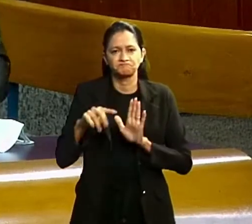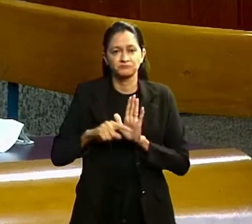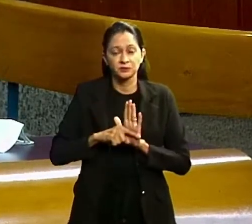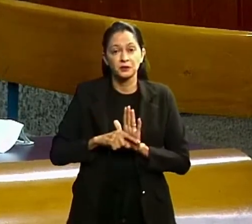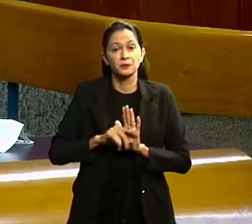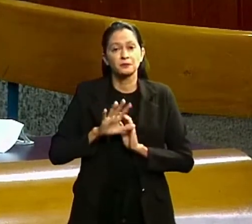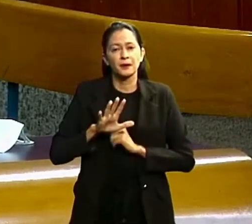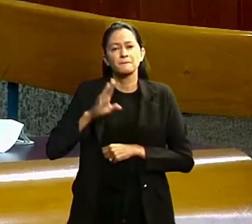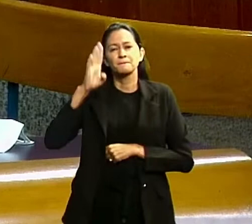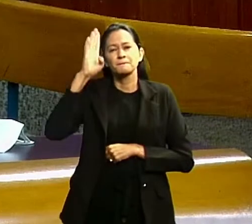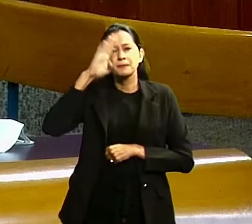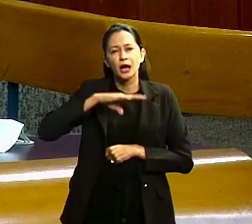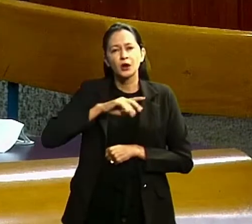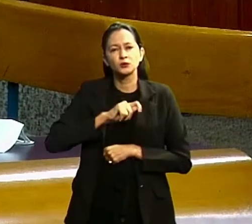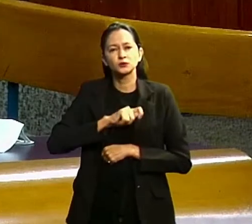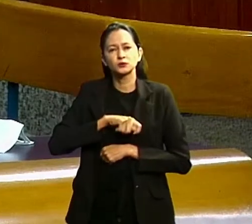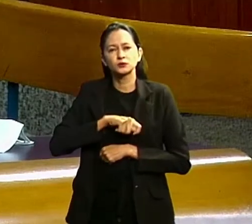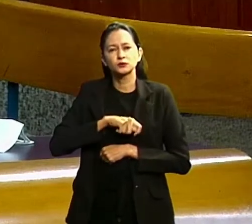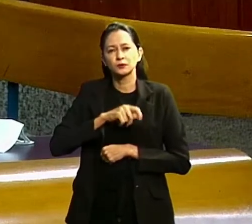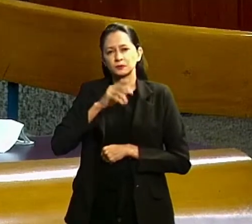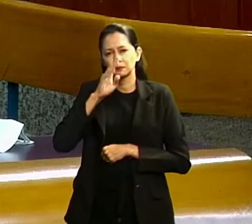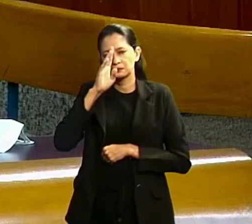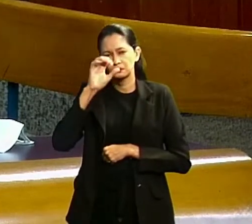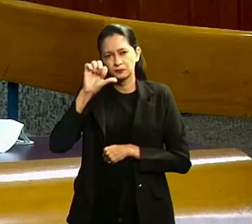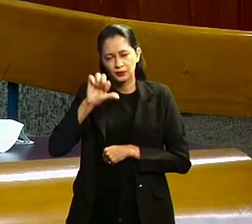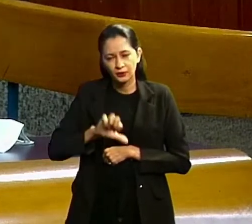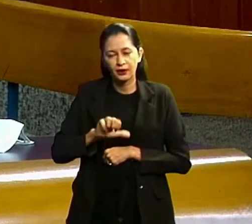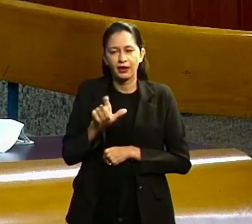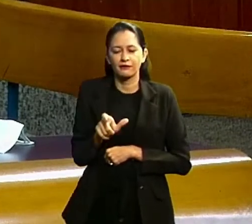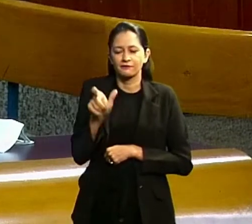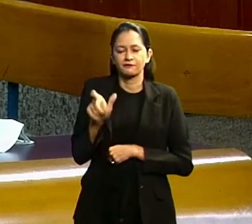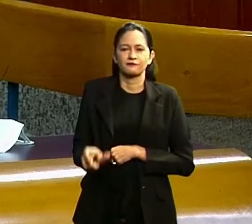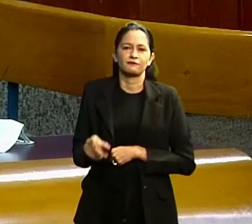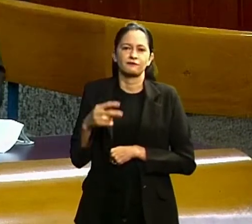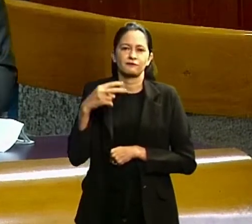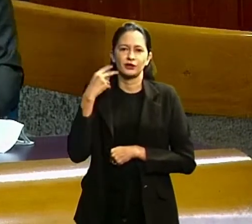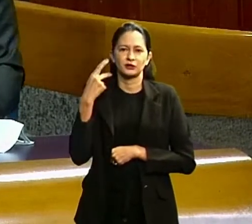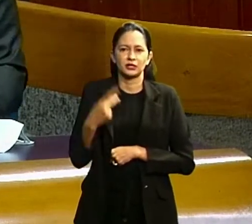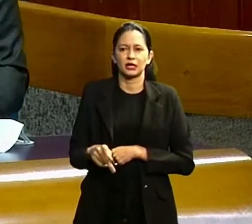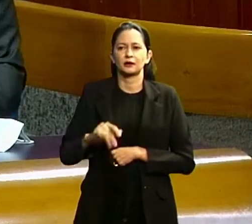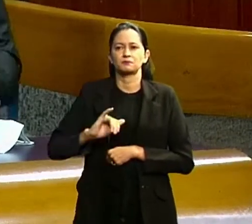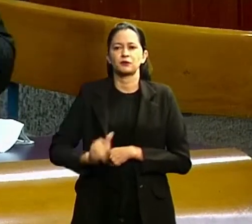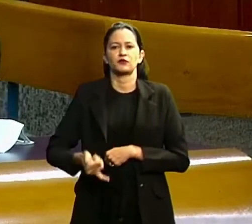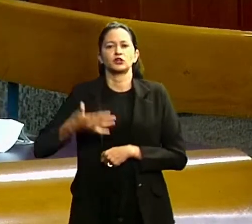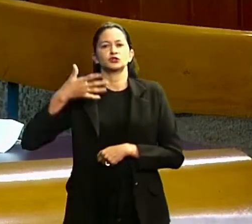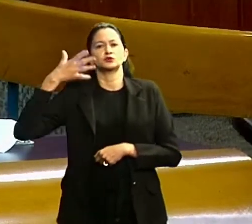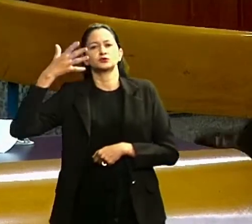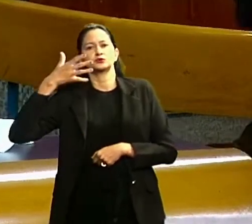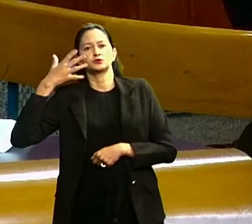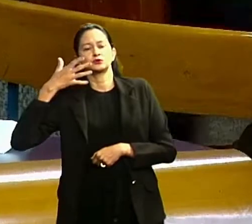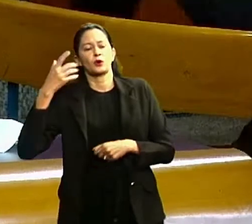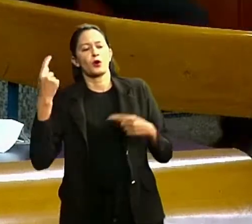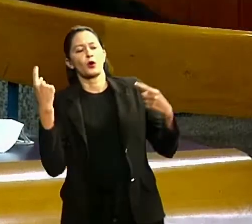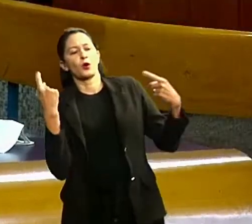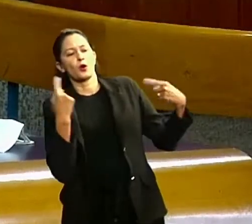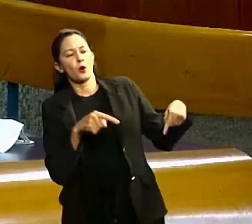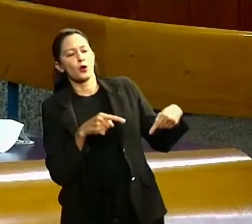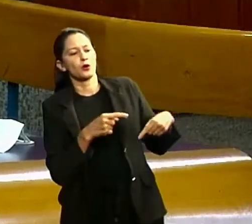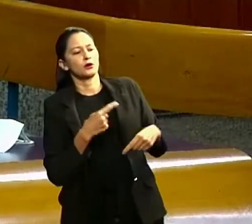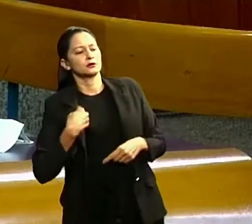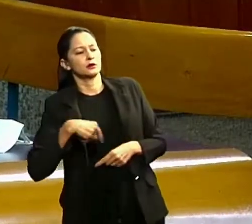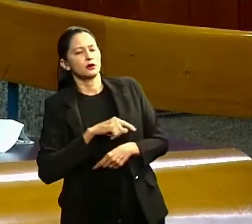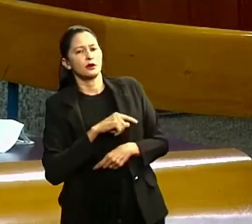mais maldosa ainda, é o vereador que é membro dessa casa de lei, fazer discurso e falar mal do colega,